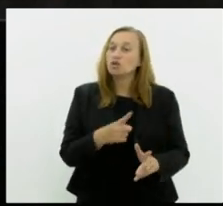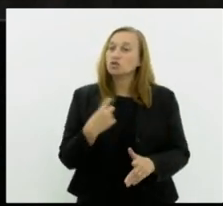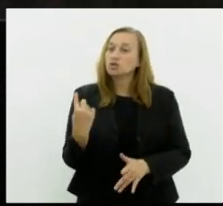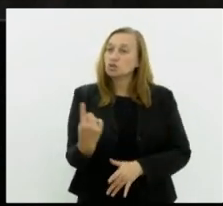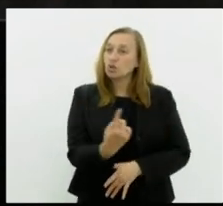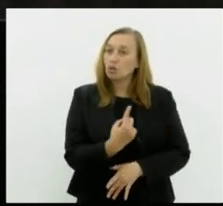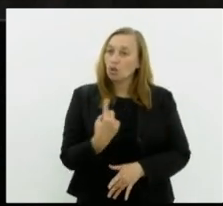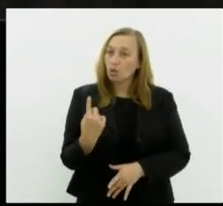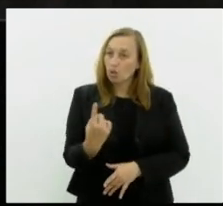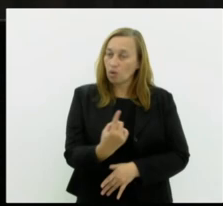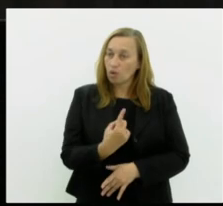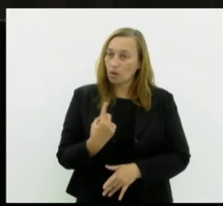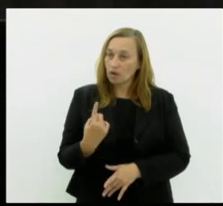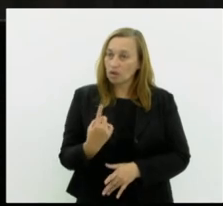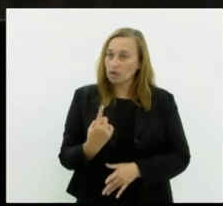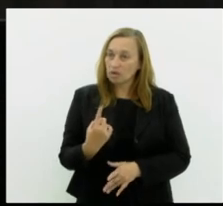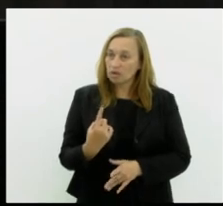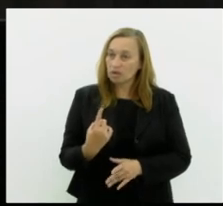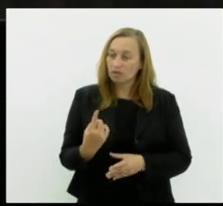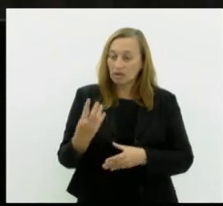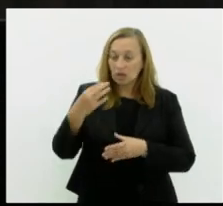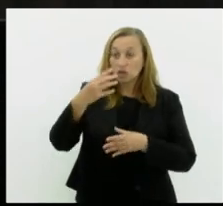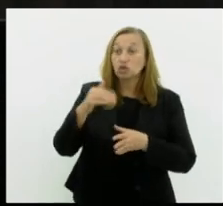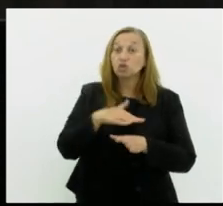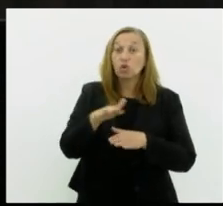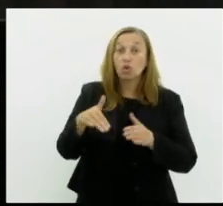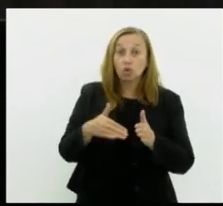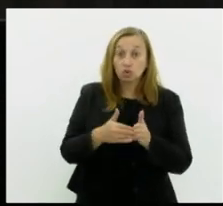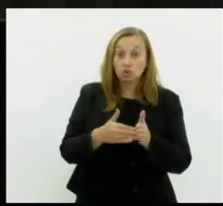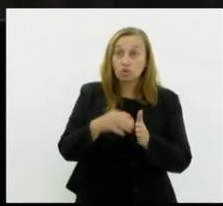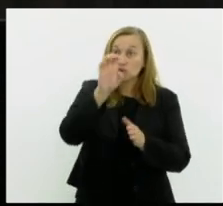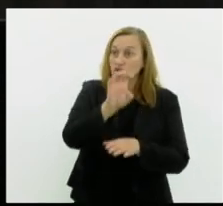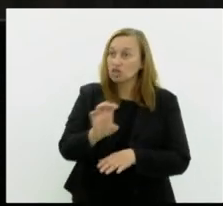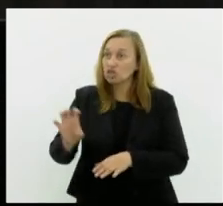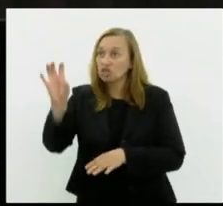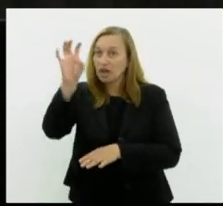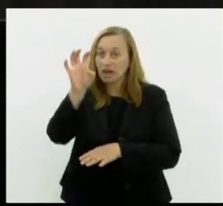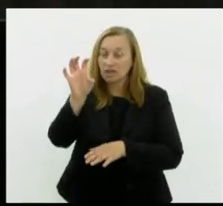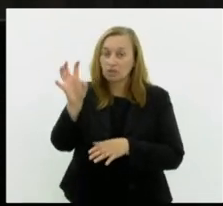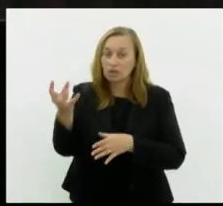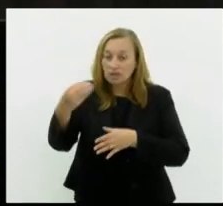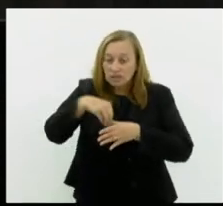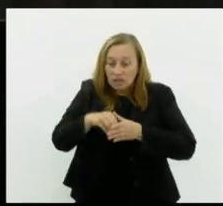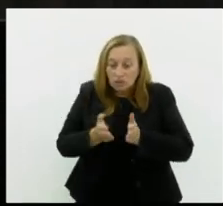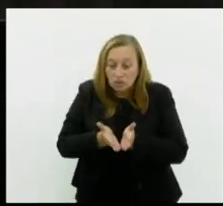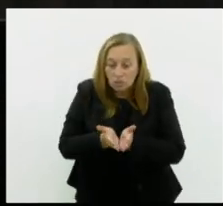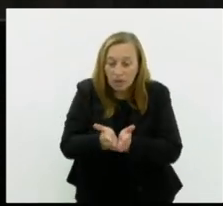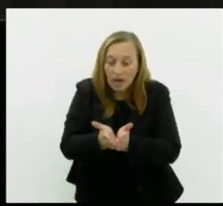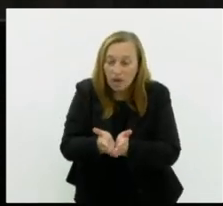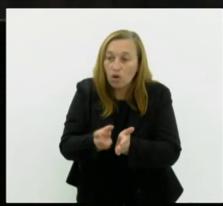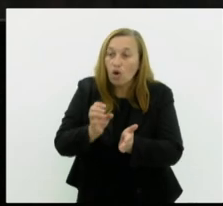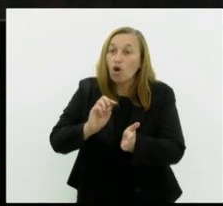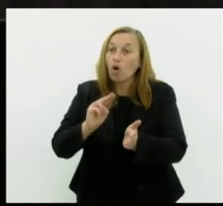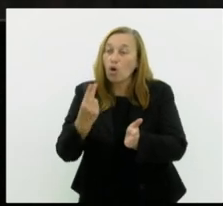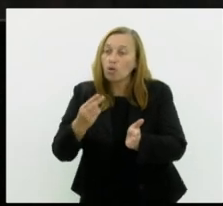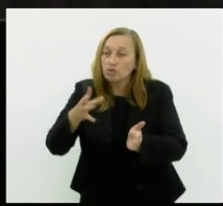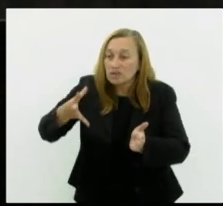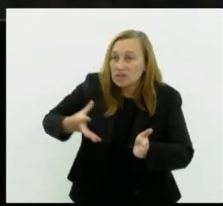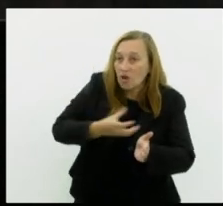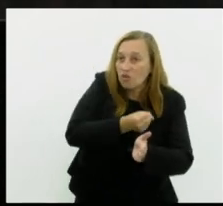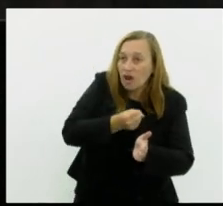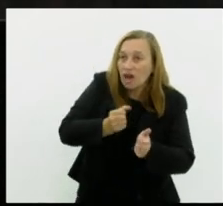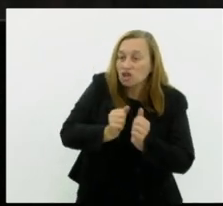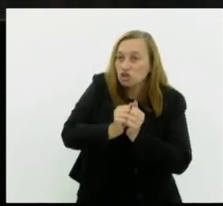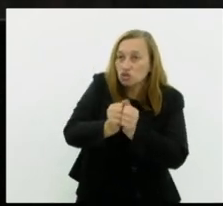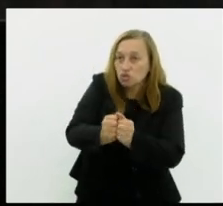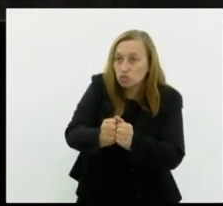passageiros do mesmo barco. Estamos no alto mar. Ou vamos nos salvar juntos,